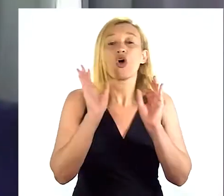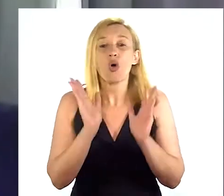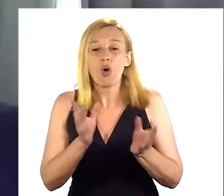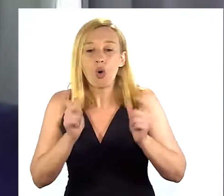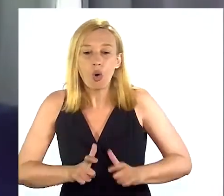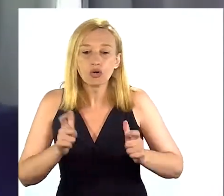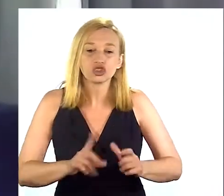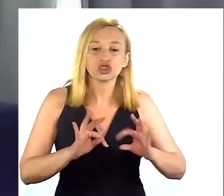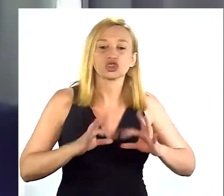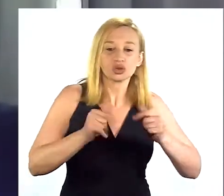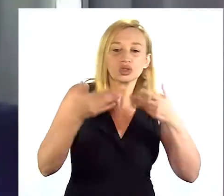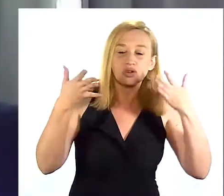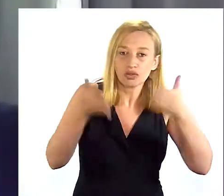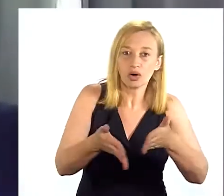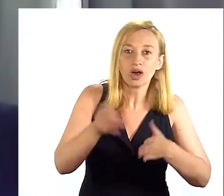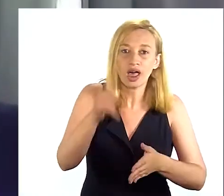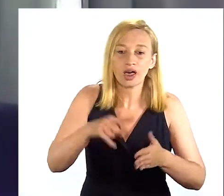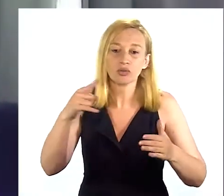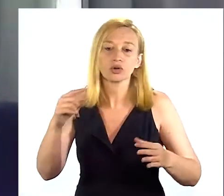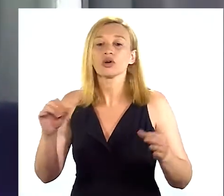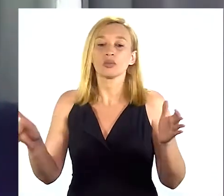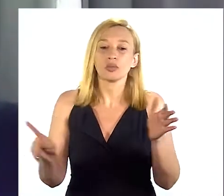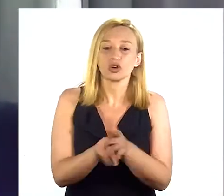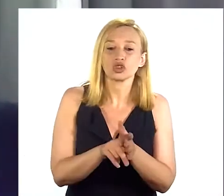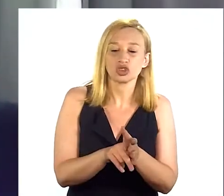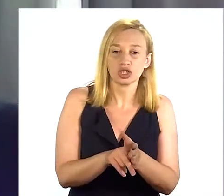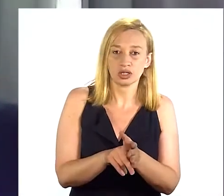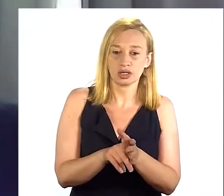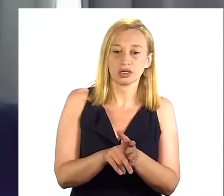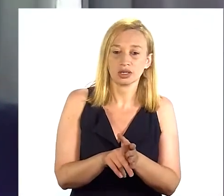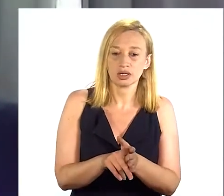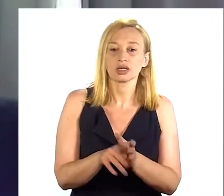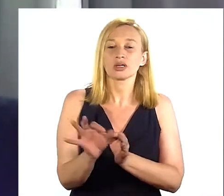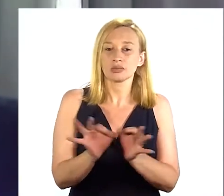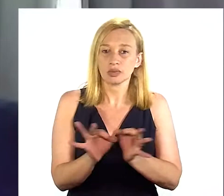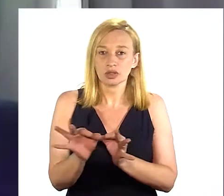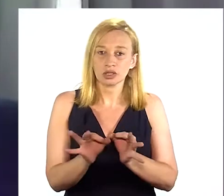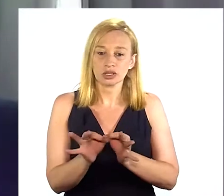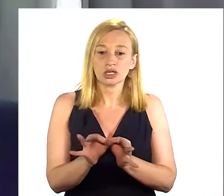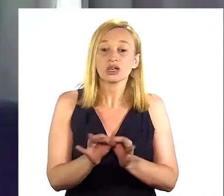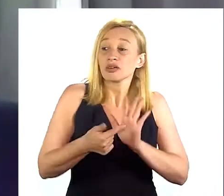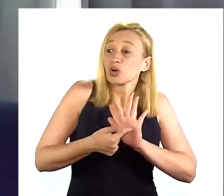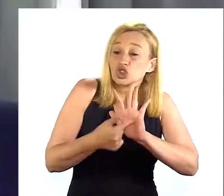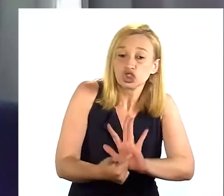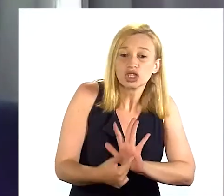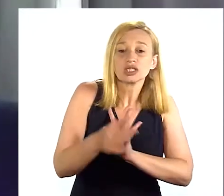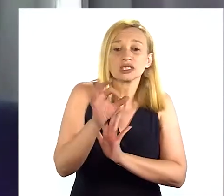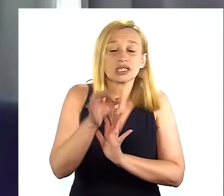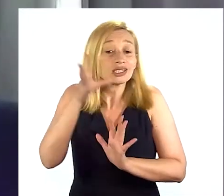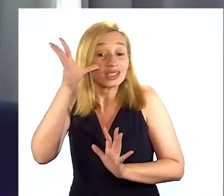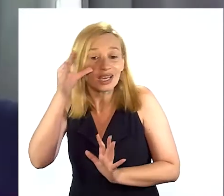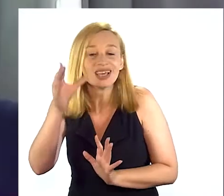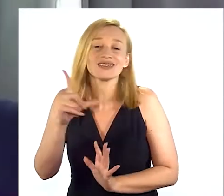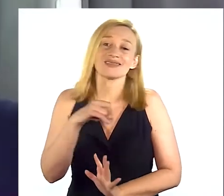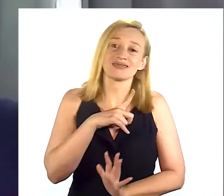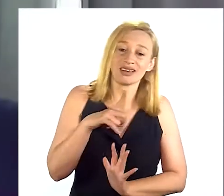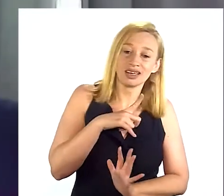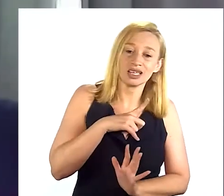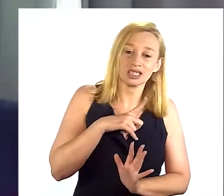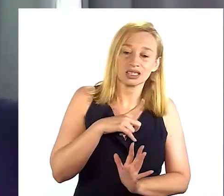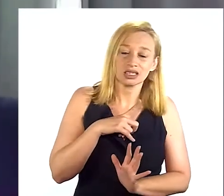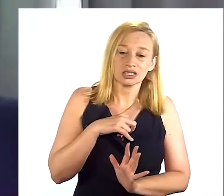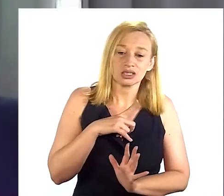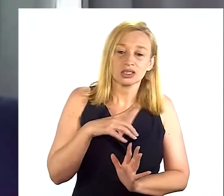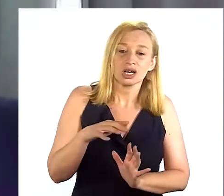assinamos, onde toda essa concertação, na verdade, é um projeto de Estado. Ela vem realmente mostrando que tem